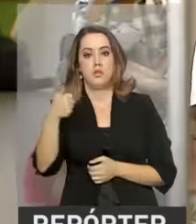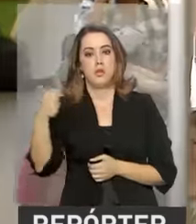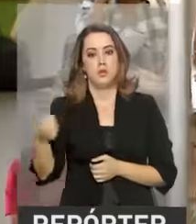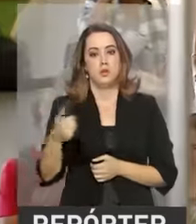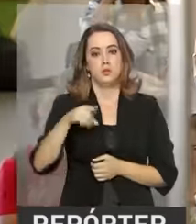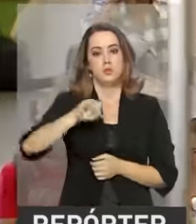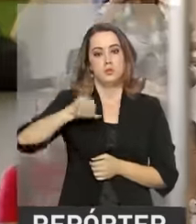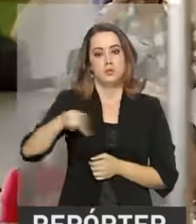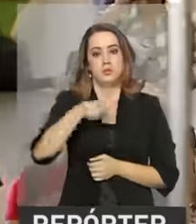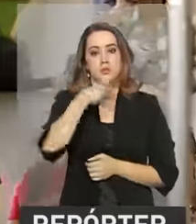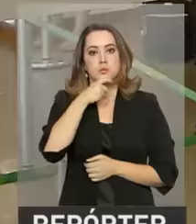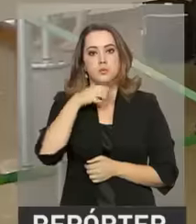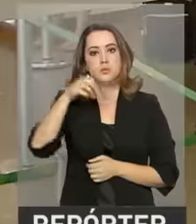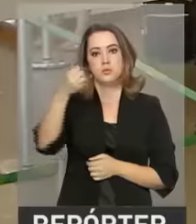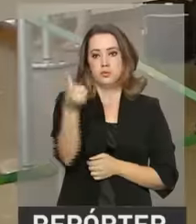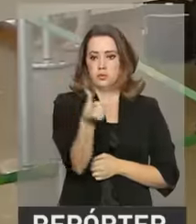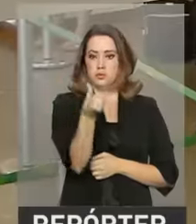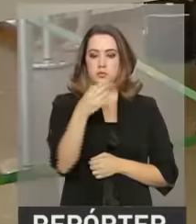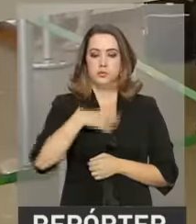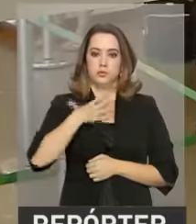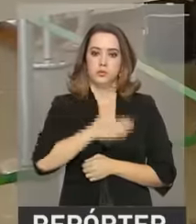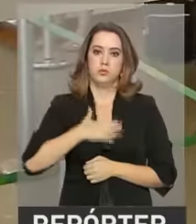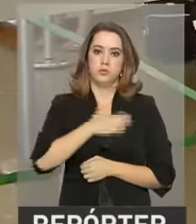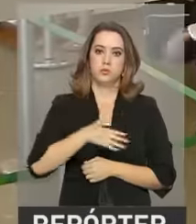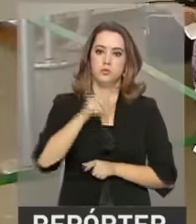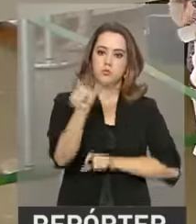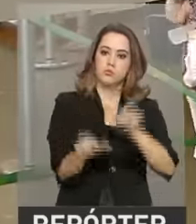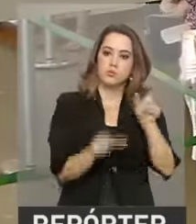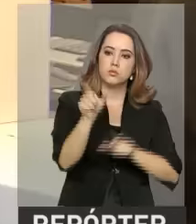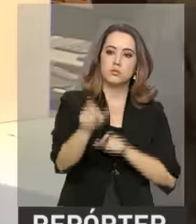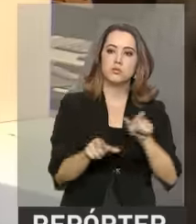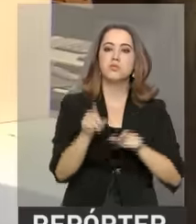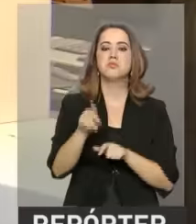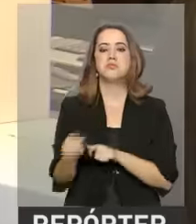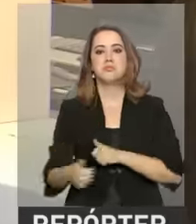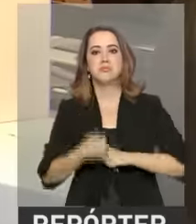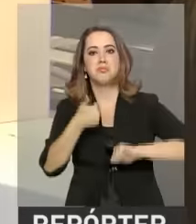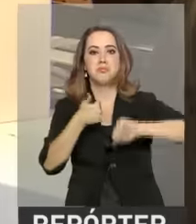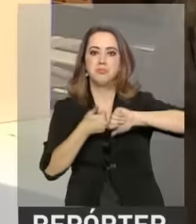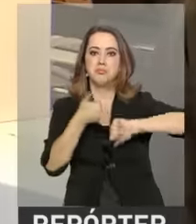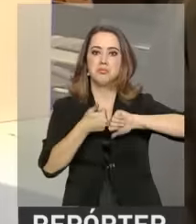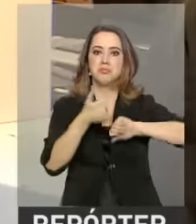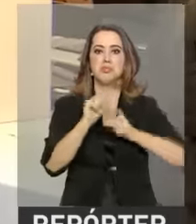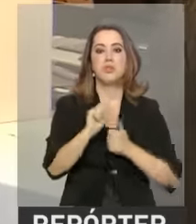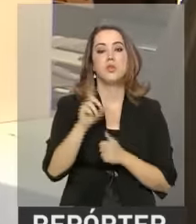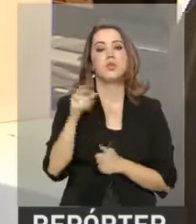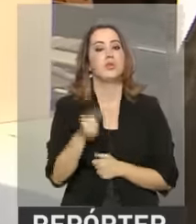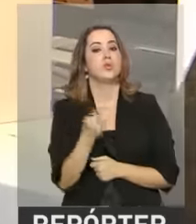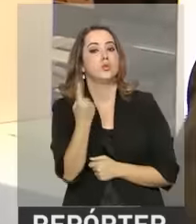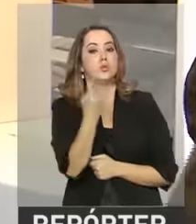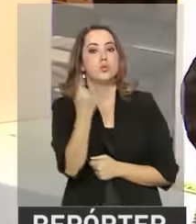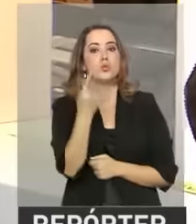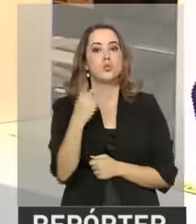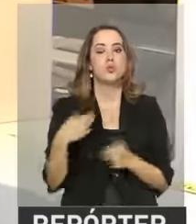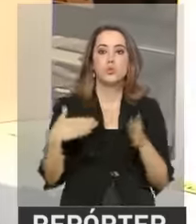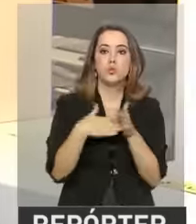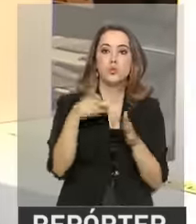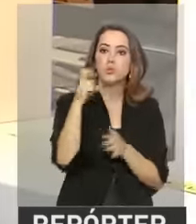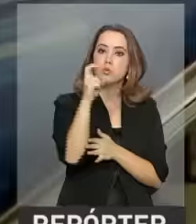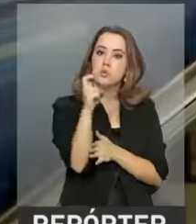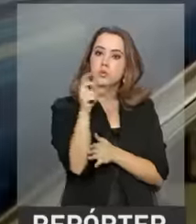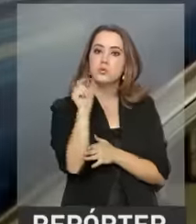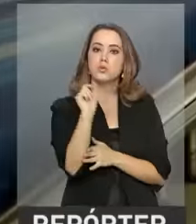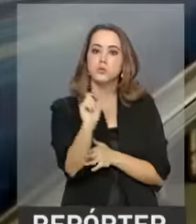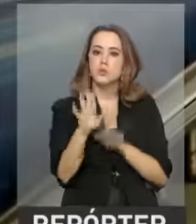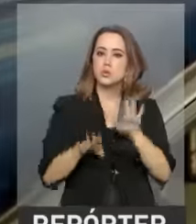6 de agosto, os passageiros também avaliaram os aeroportos. Numa escala de 1 a 5, a média de